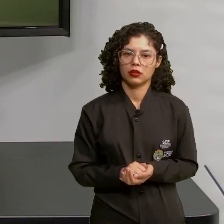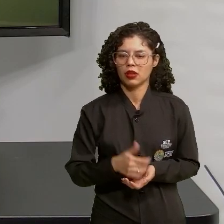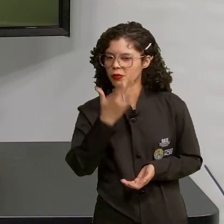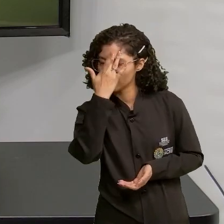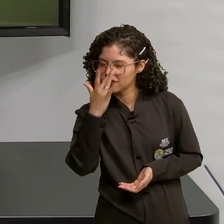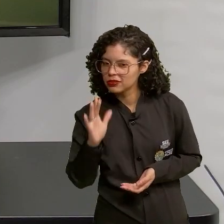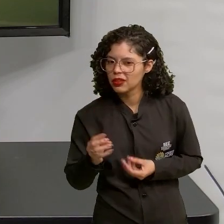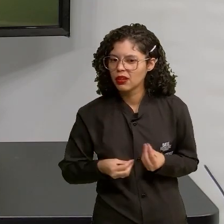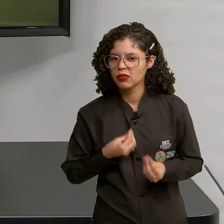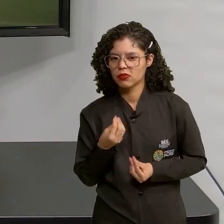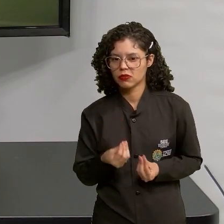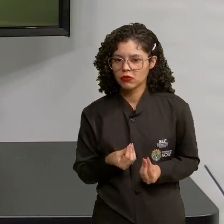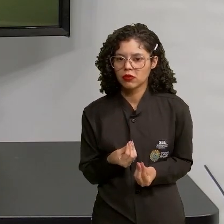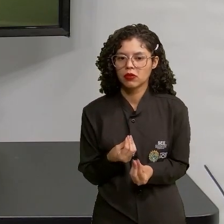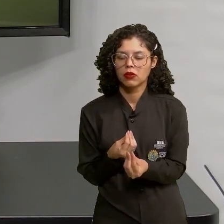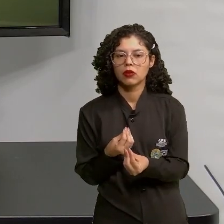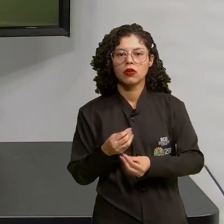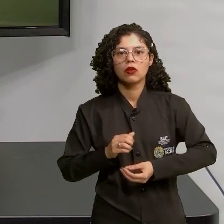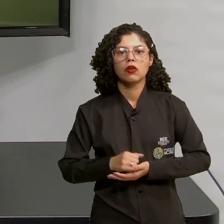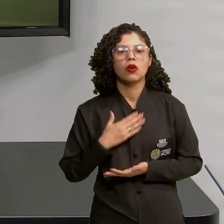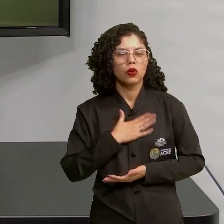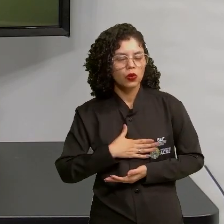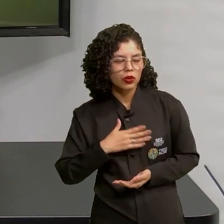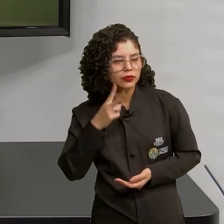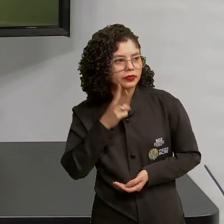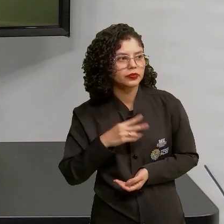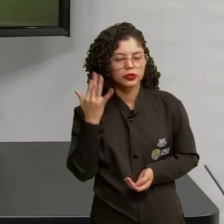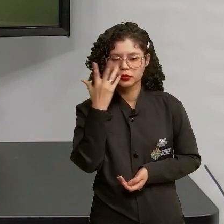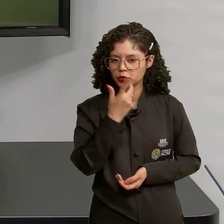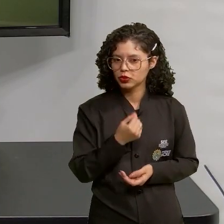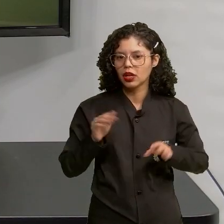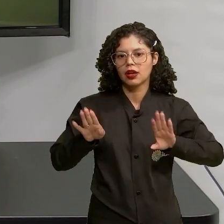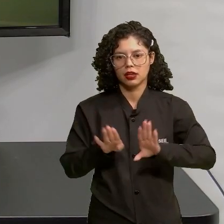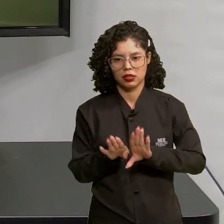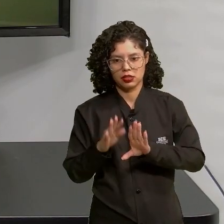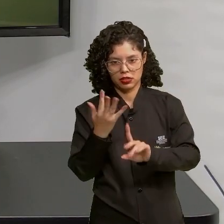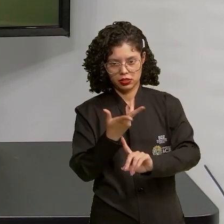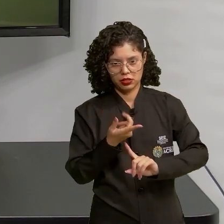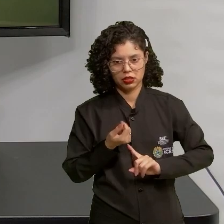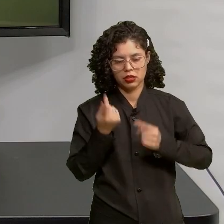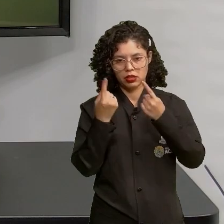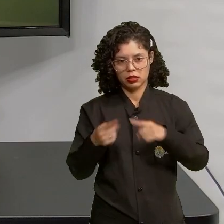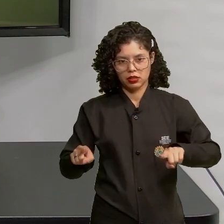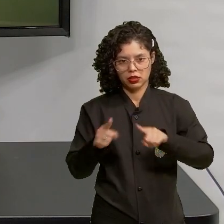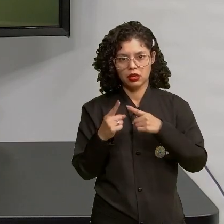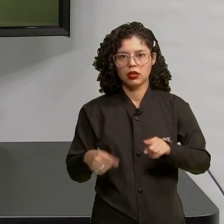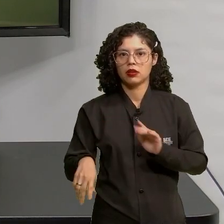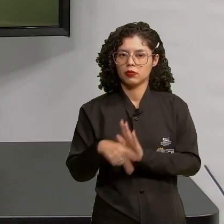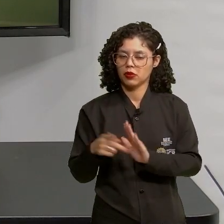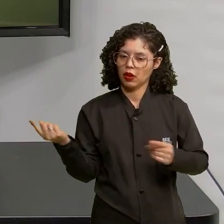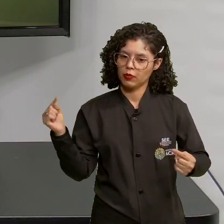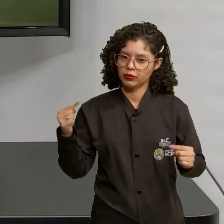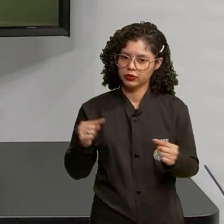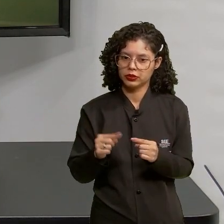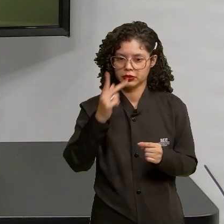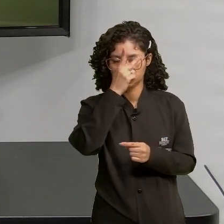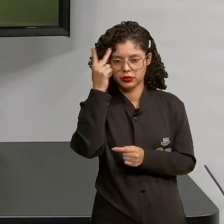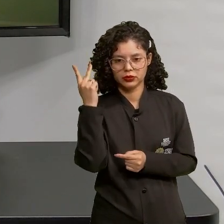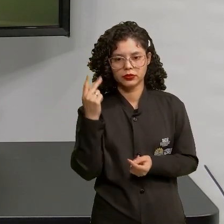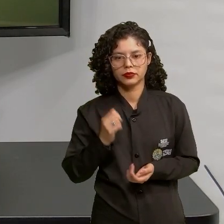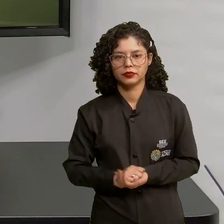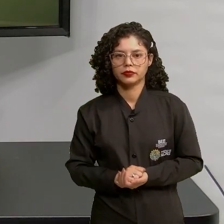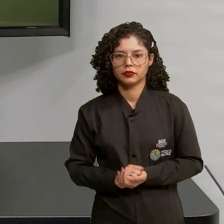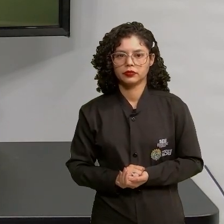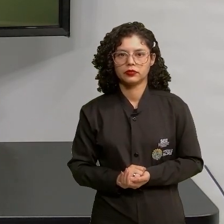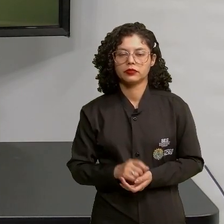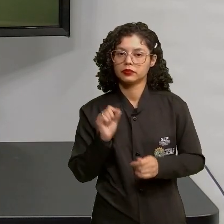eu não sei como manusear, gostaria tanto, acho tão bonito. E, gente, a arte, a música, ela aproxima as pessoas, né?